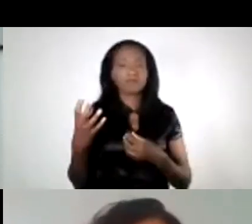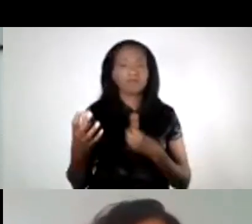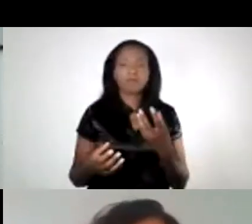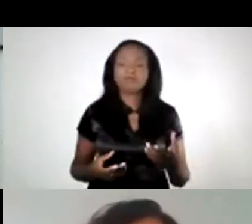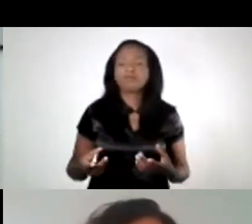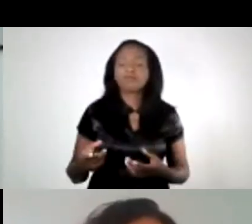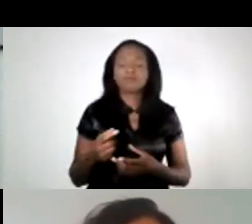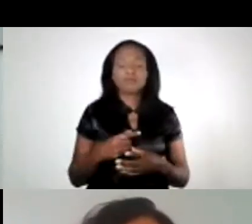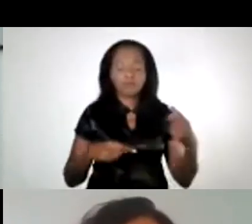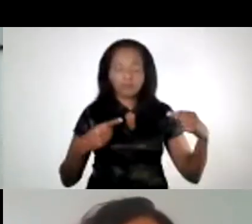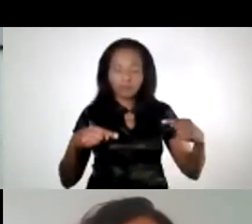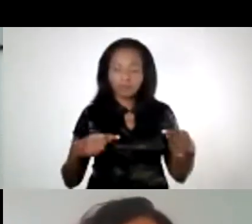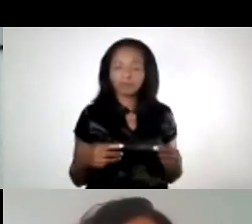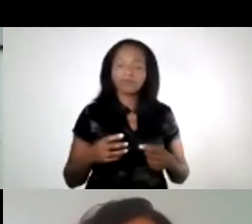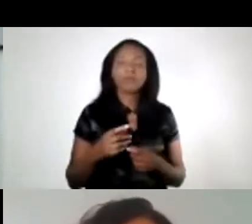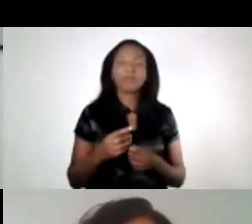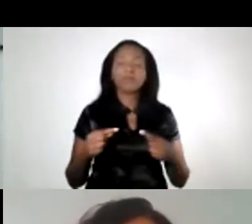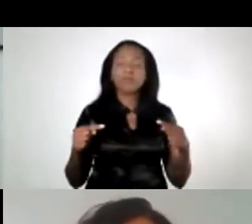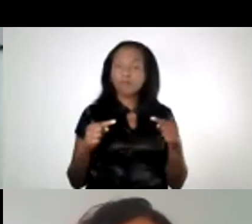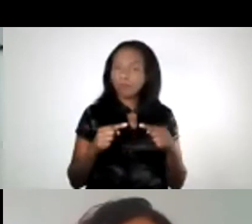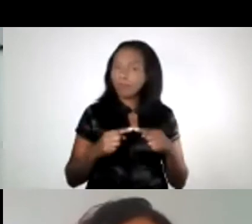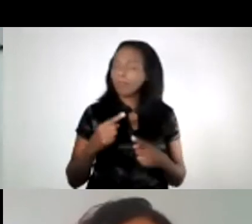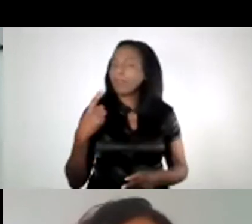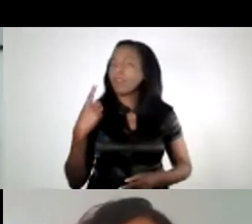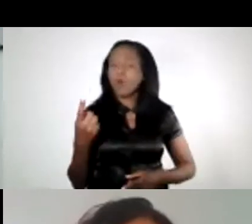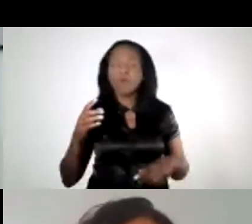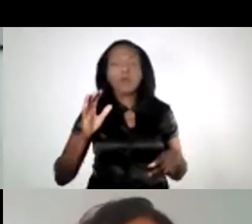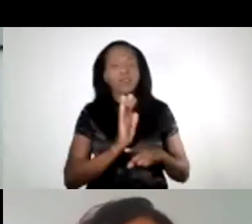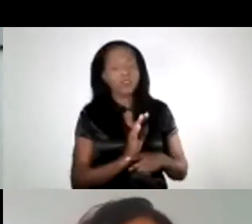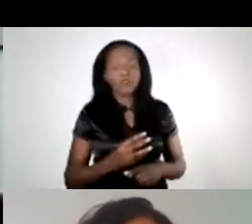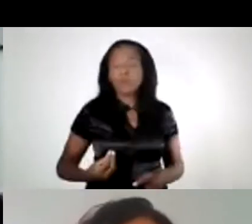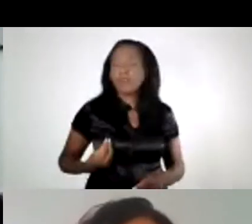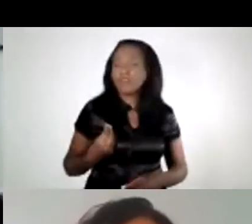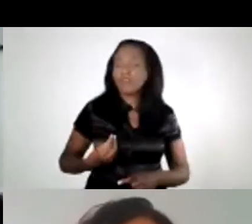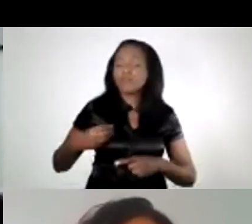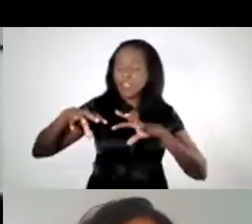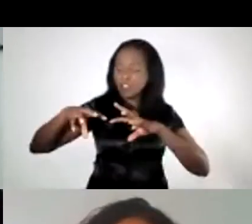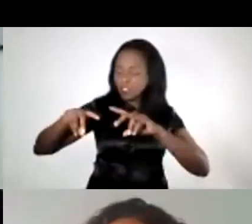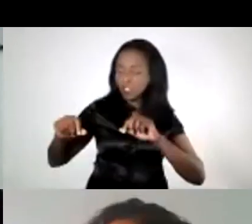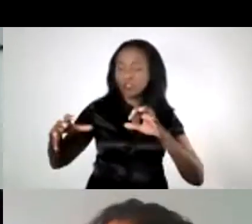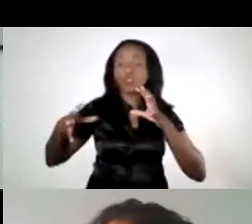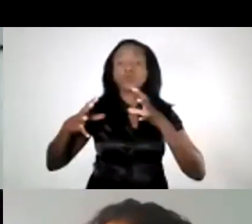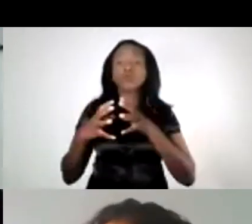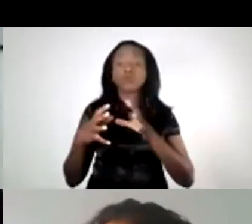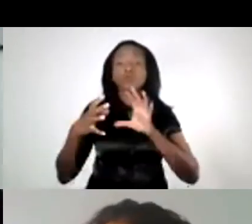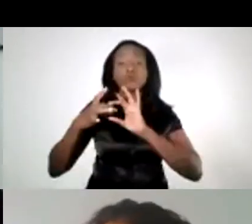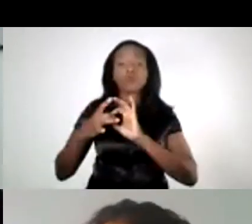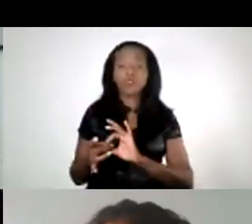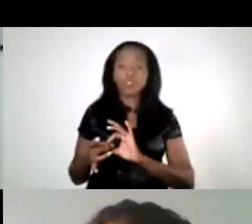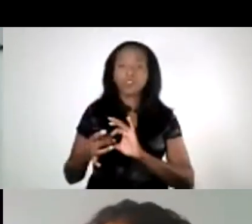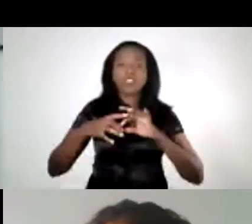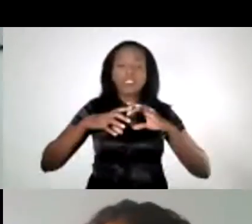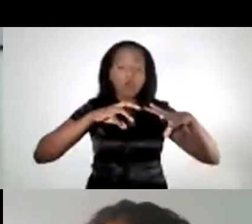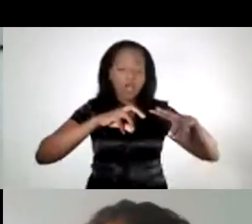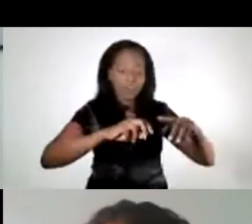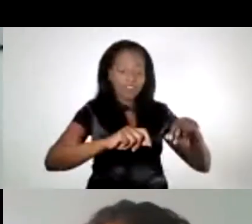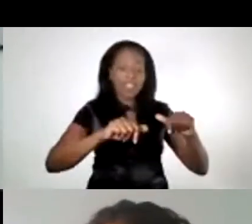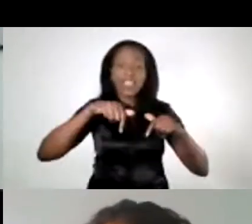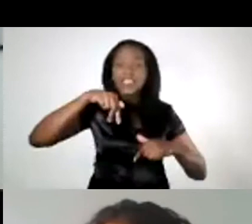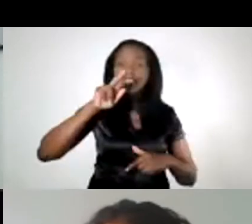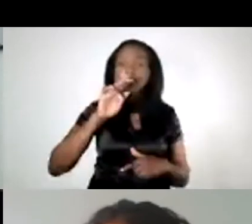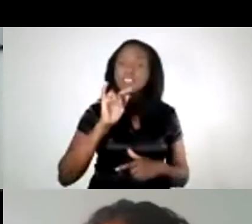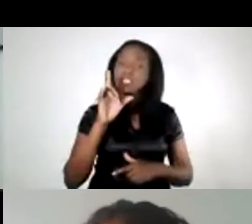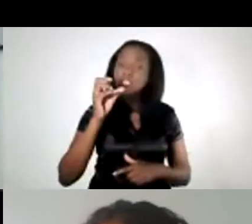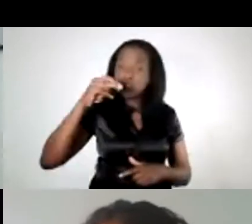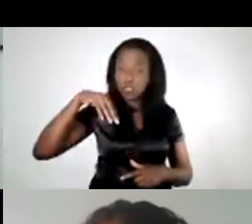que é uma outra forma de viver em território coletivo. A terra do quilombo, ela está no nome da